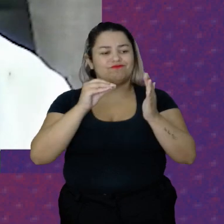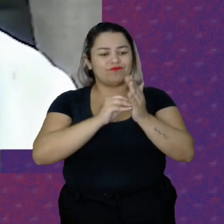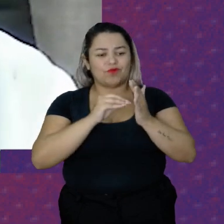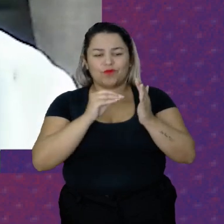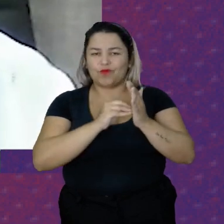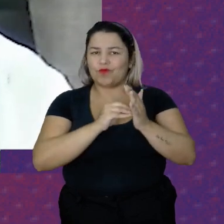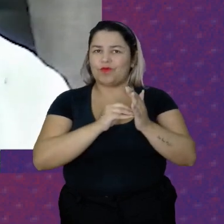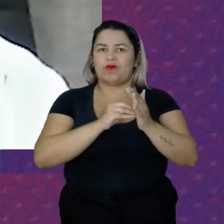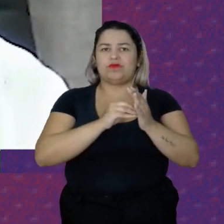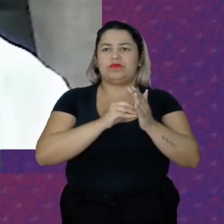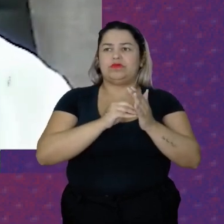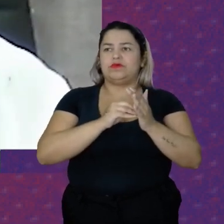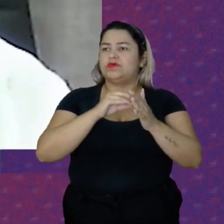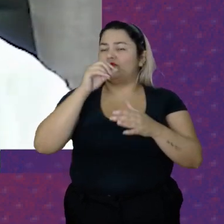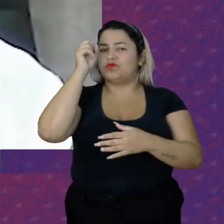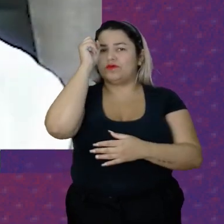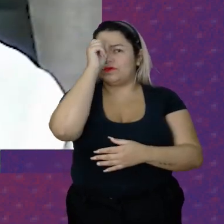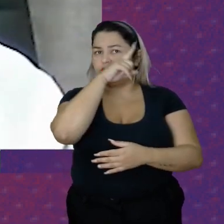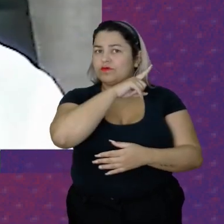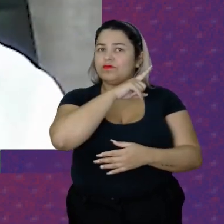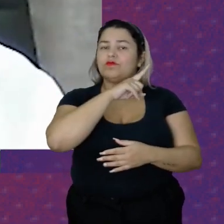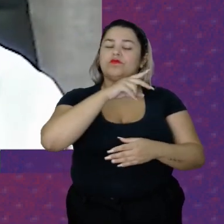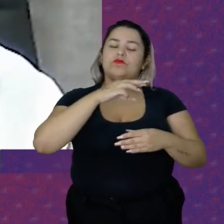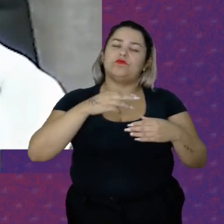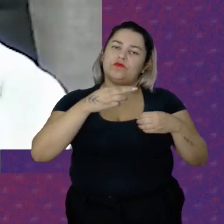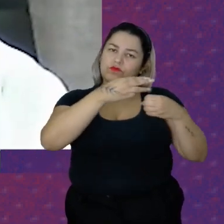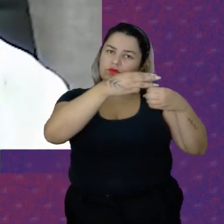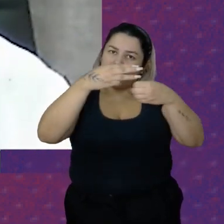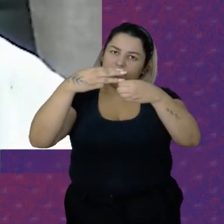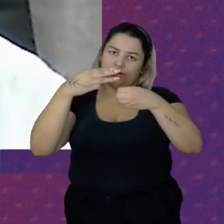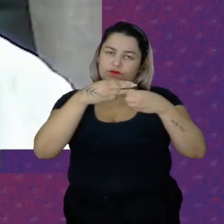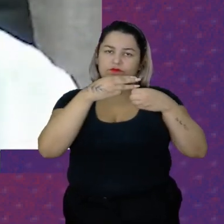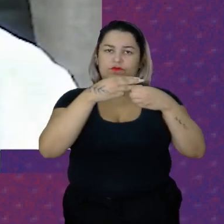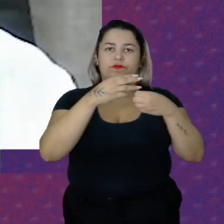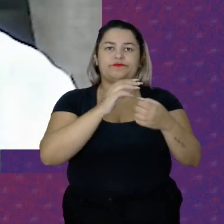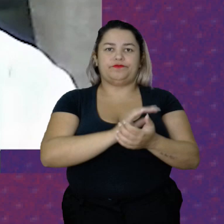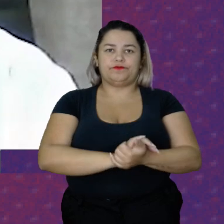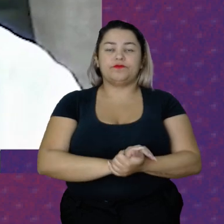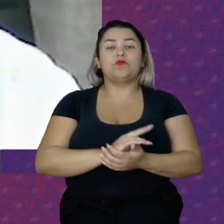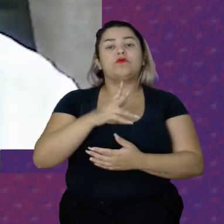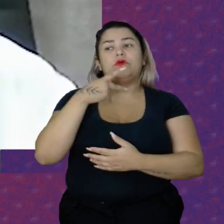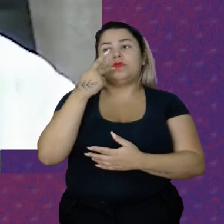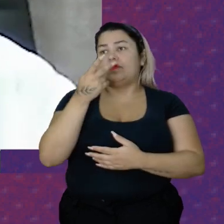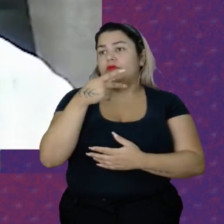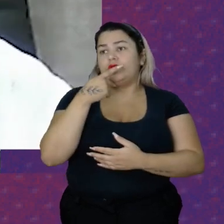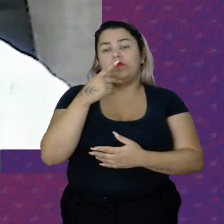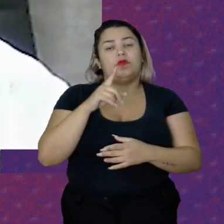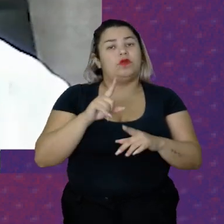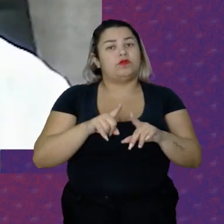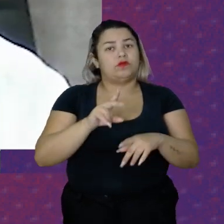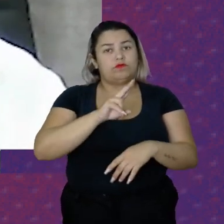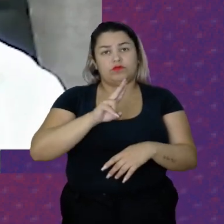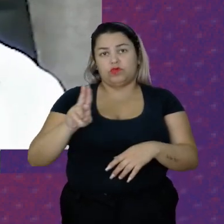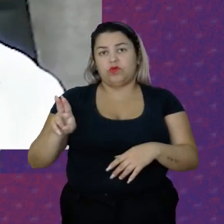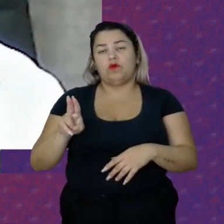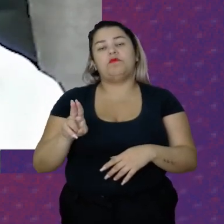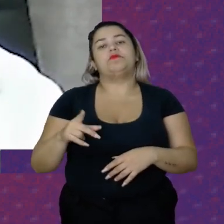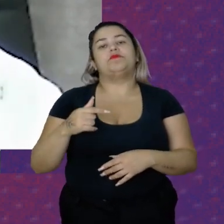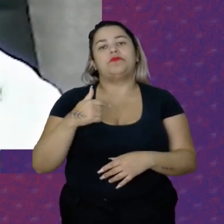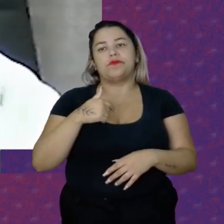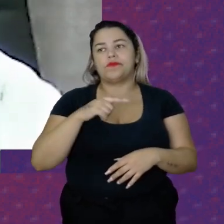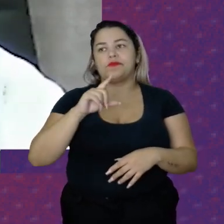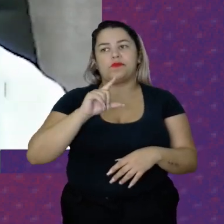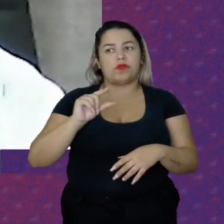que trouxe tantas dificuldades para os municípios de uma forma geral. Tá? E eu estou falando isso, não estou falando apenas em meu nome. Eu estou